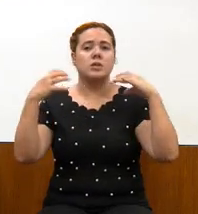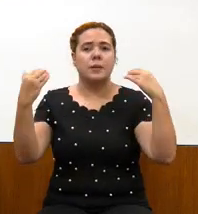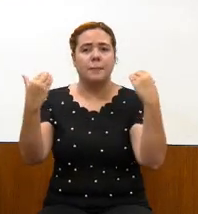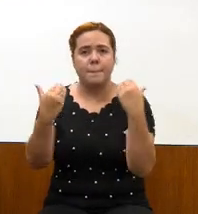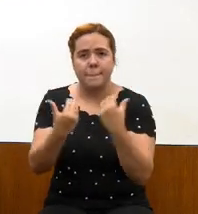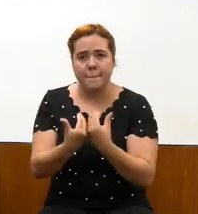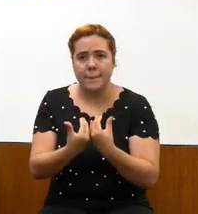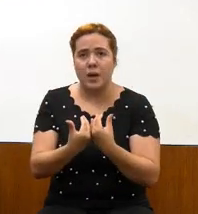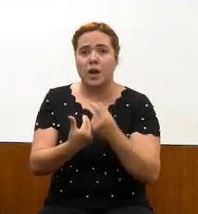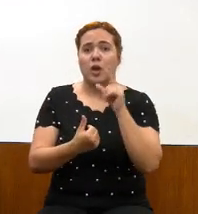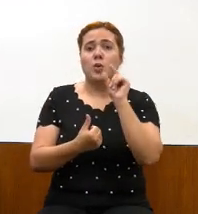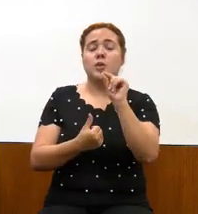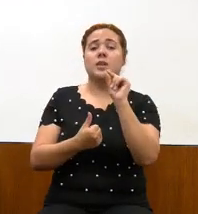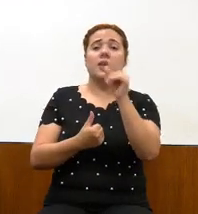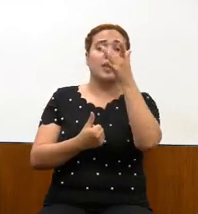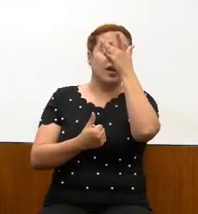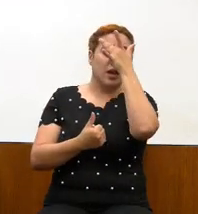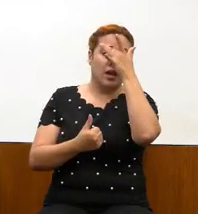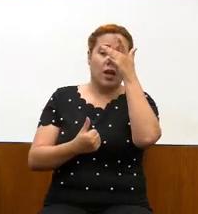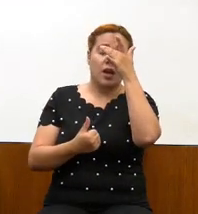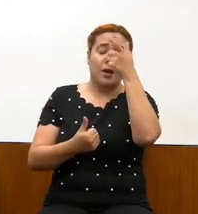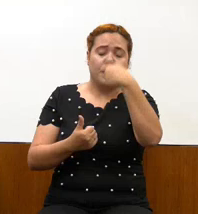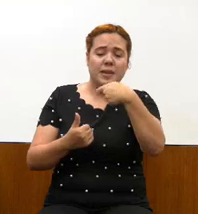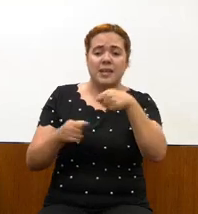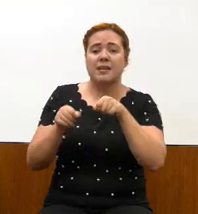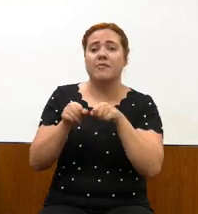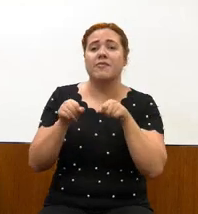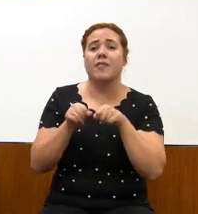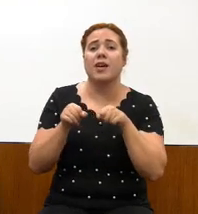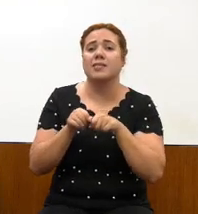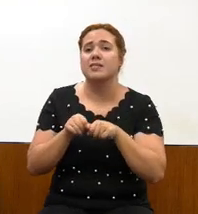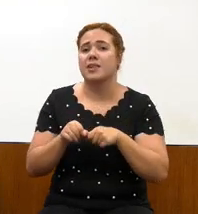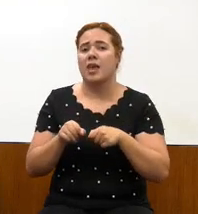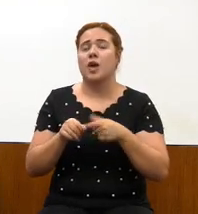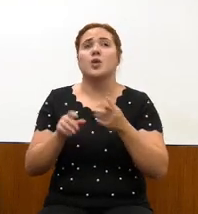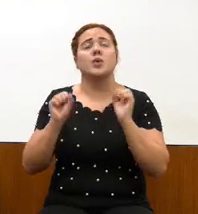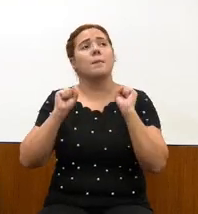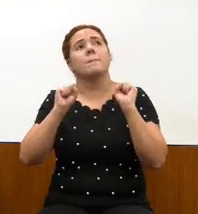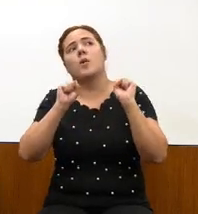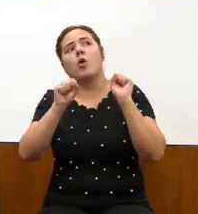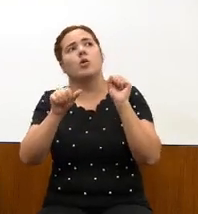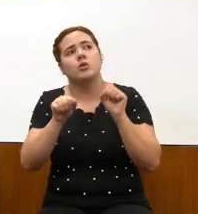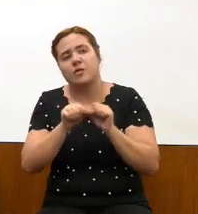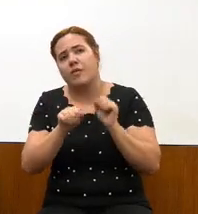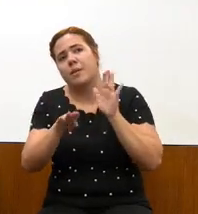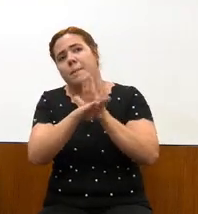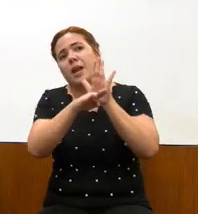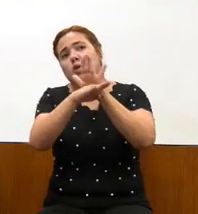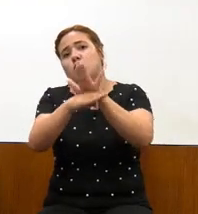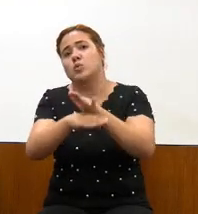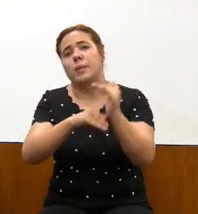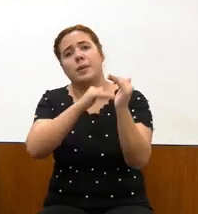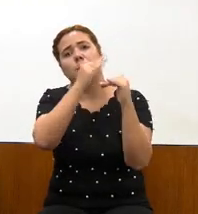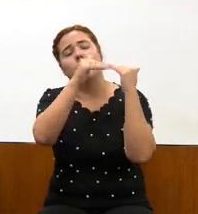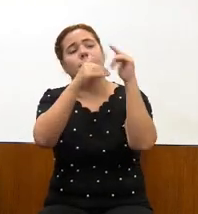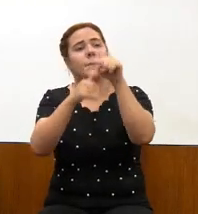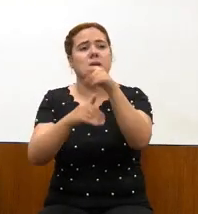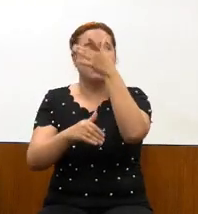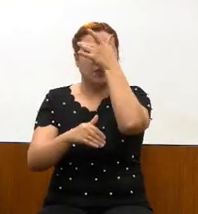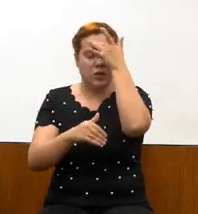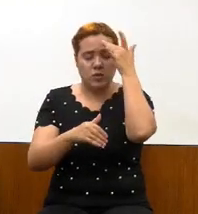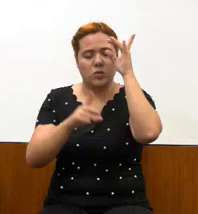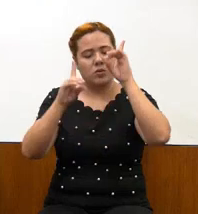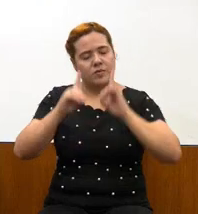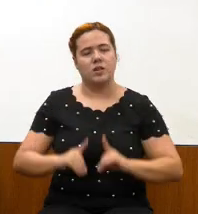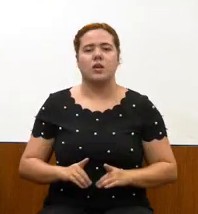sendo feito no nosso Estado, o que principalmente possa ser feito no entendimento aí de melhoria da qualidade de vida das pessoas